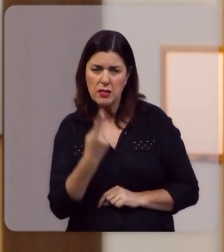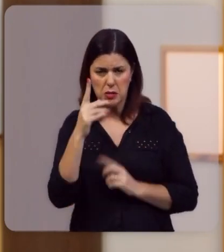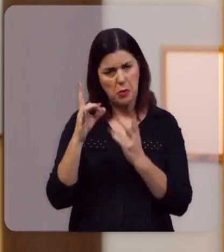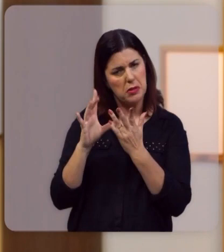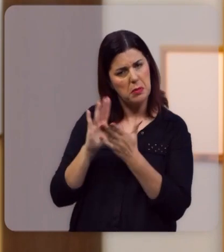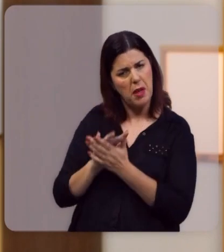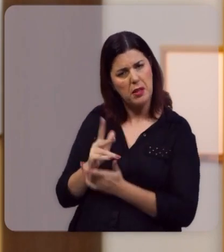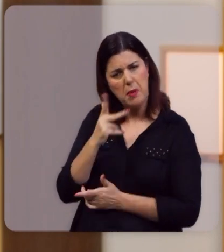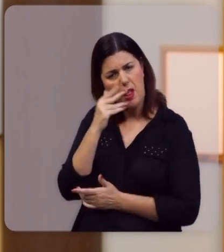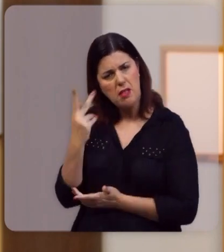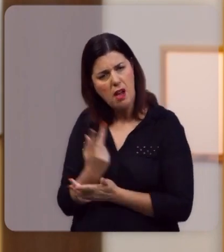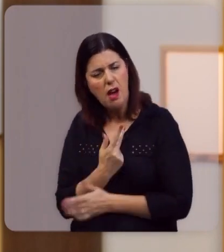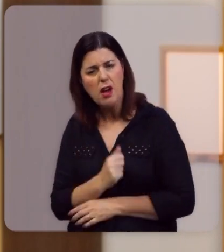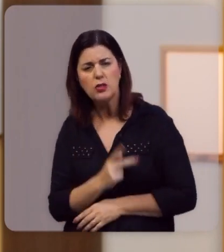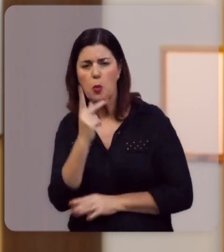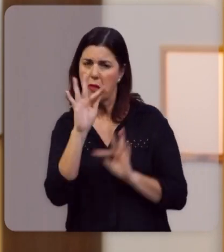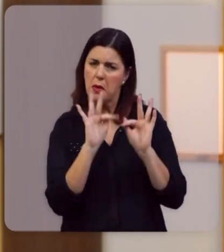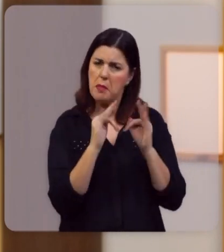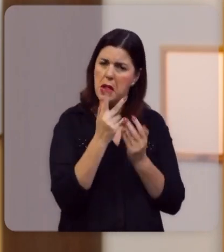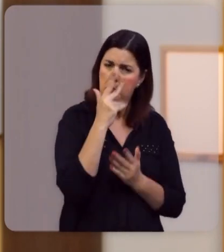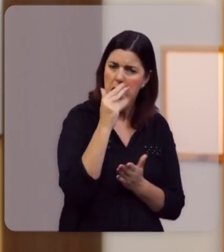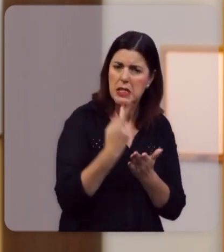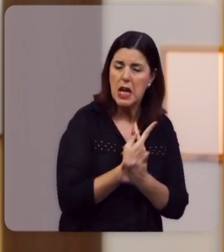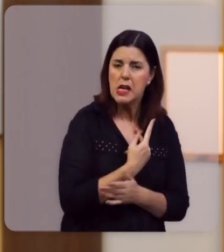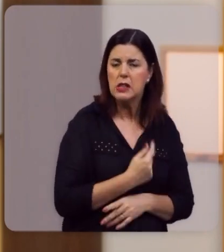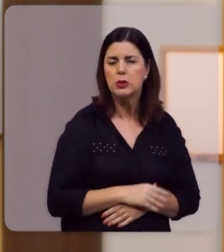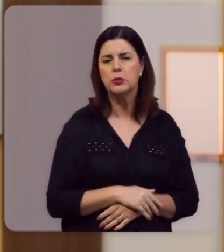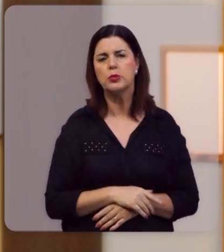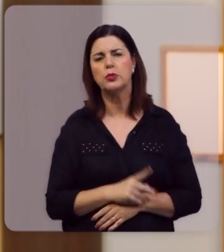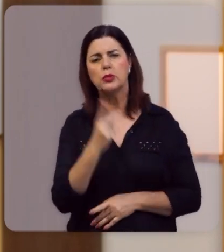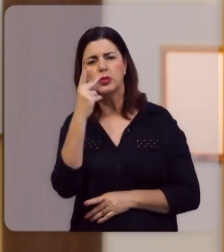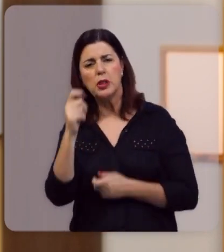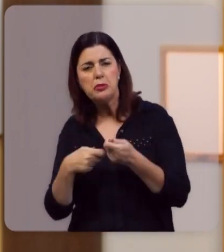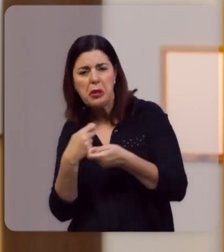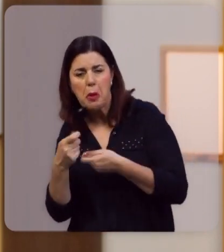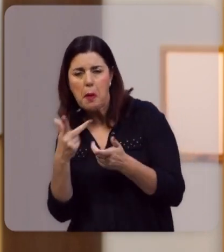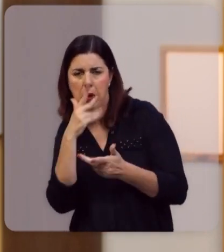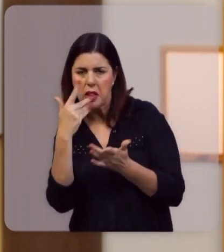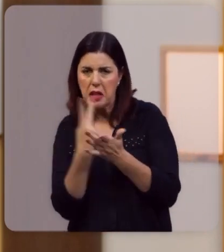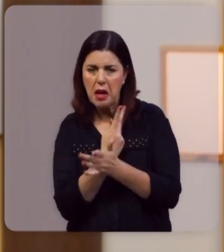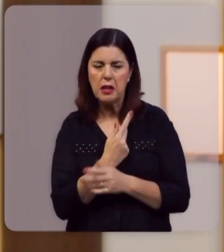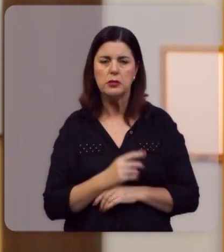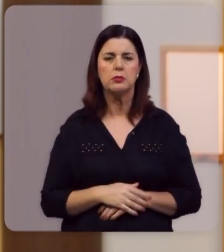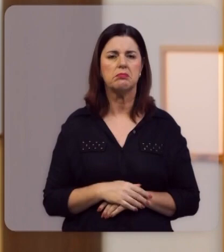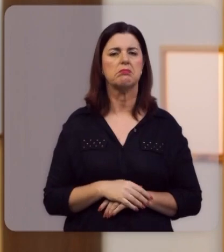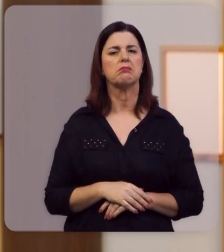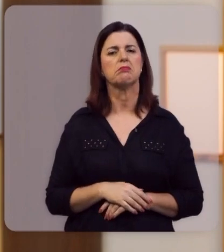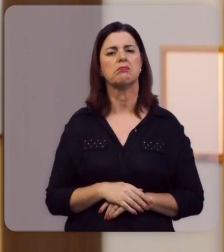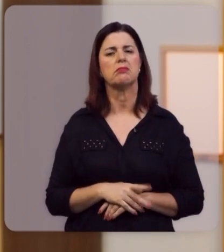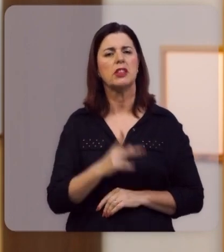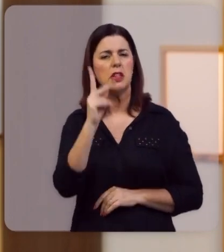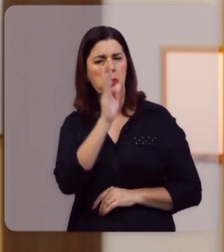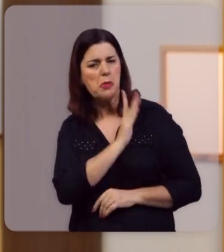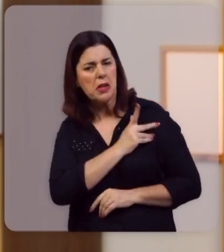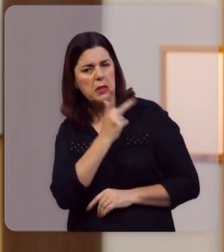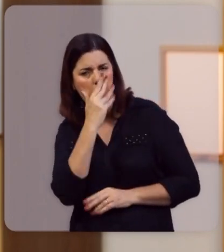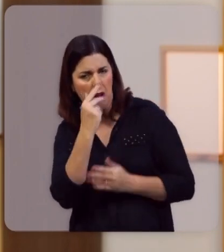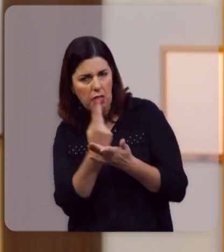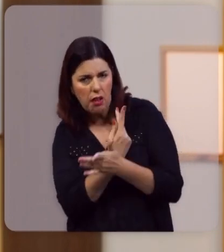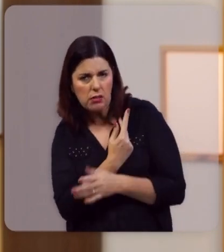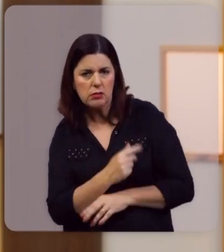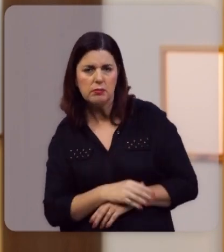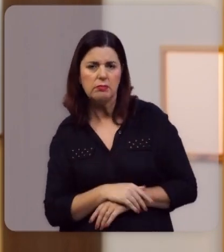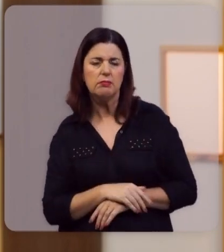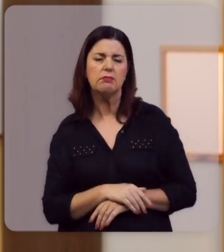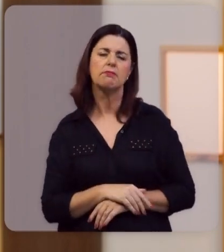Seu casamento? Sua família? Seus negócios? Seu coração?